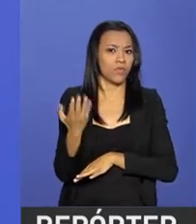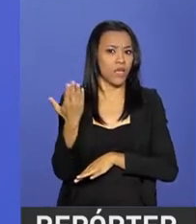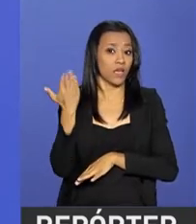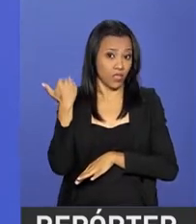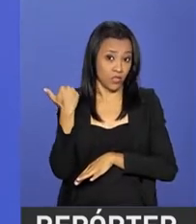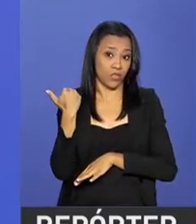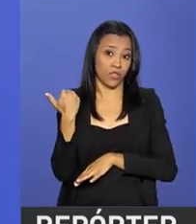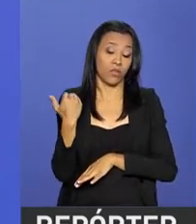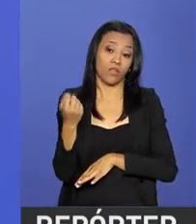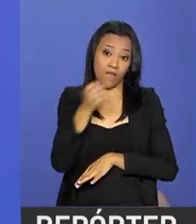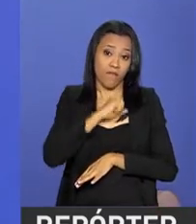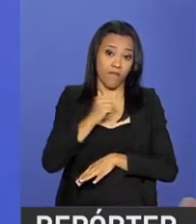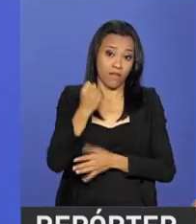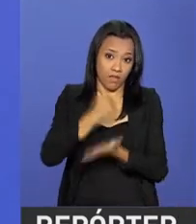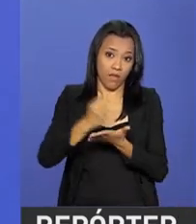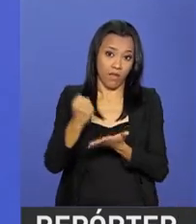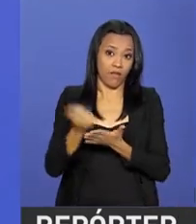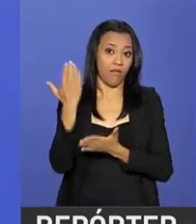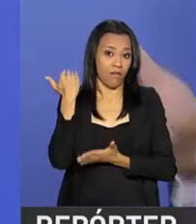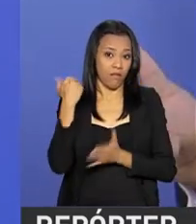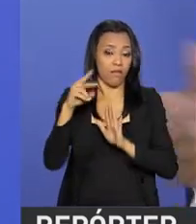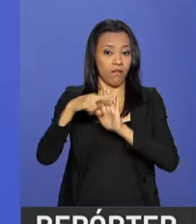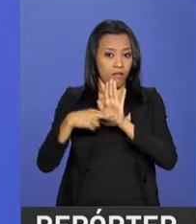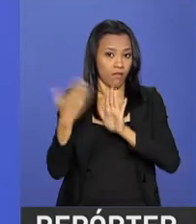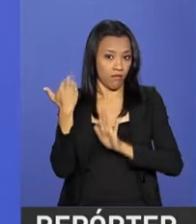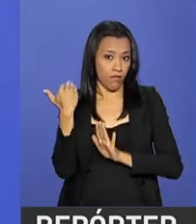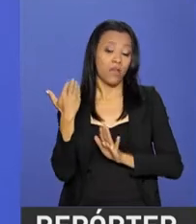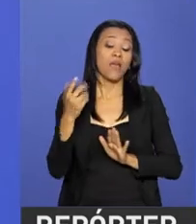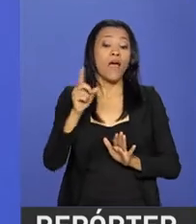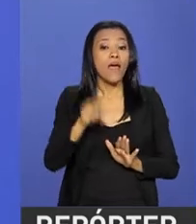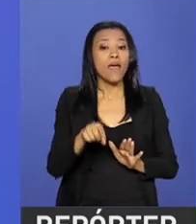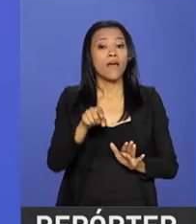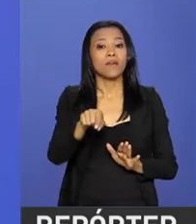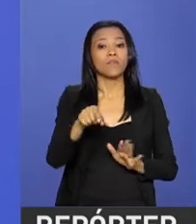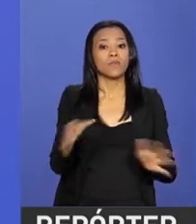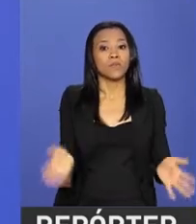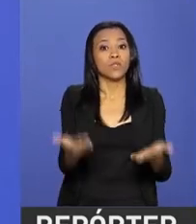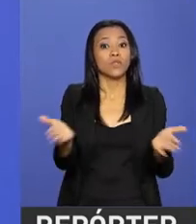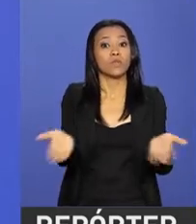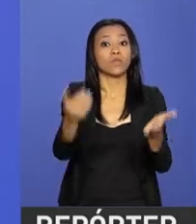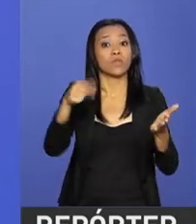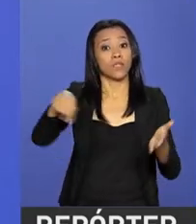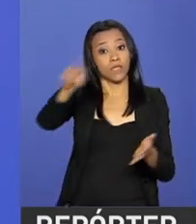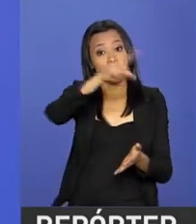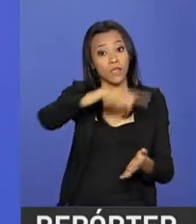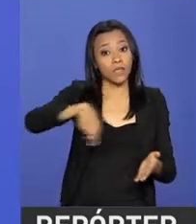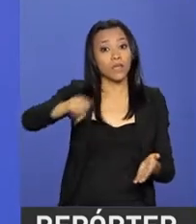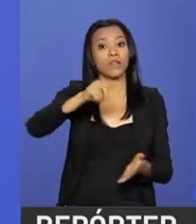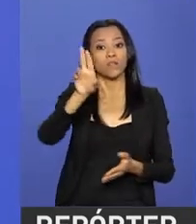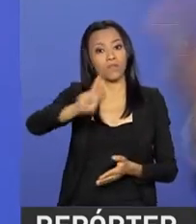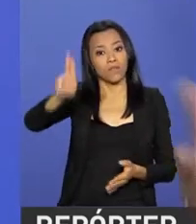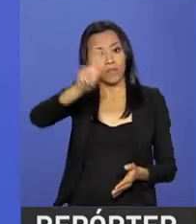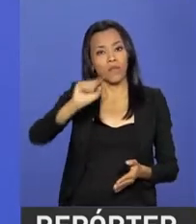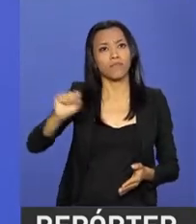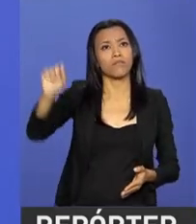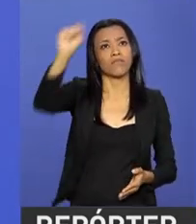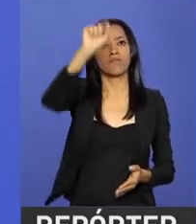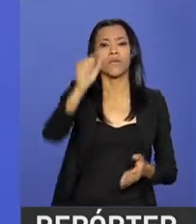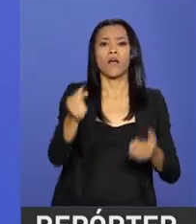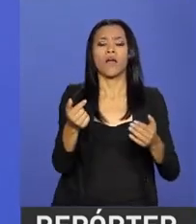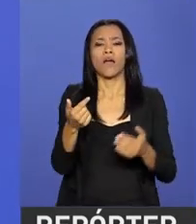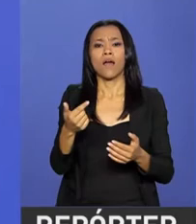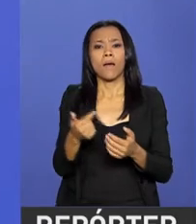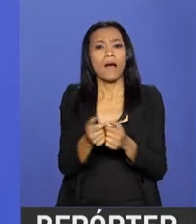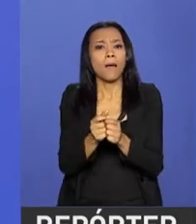fiéis antigo e finalmente um estilo a que instituições privadas atuem ou amplia a sua